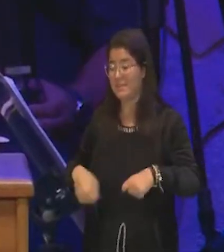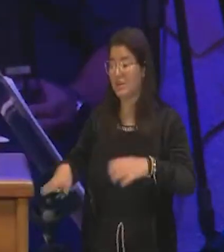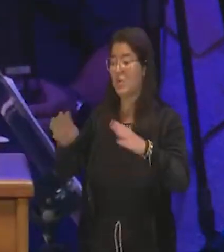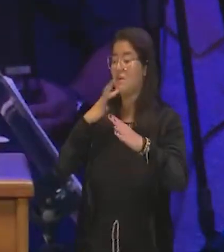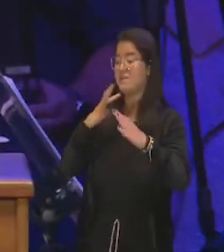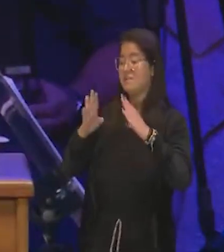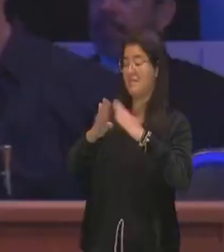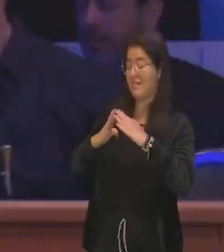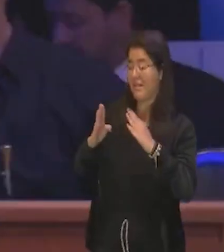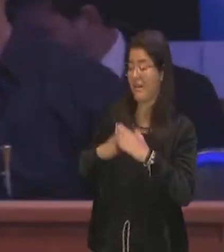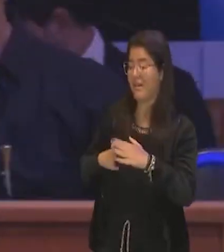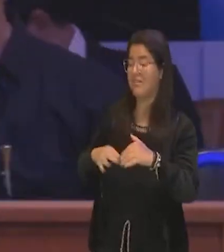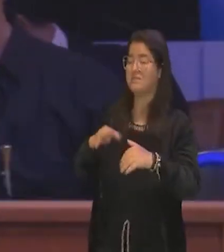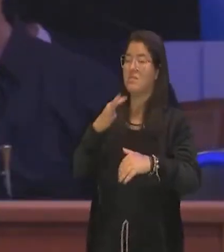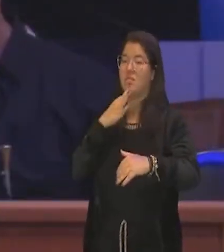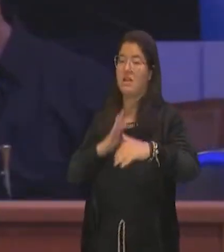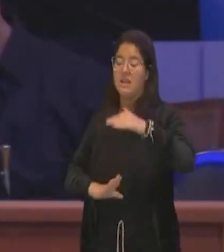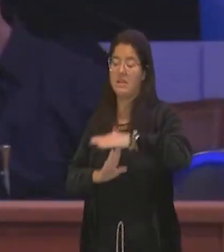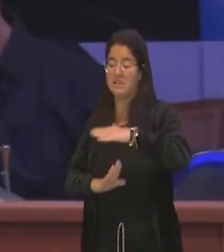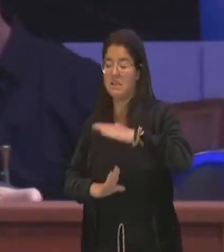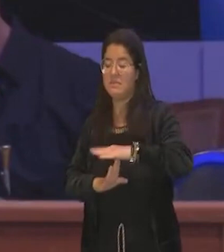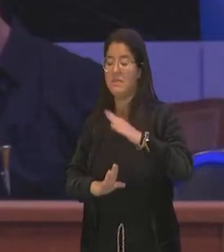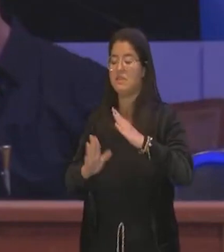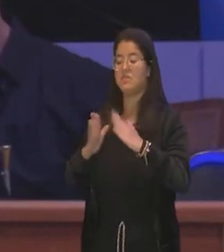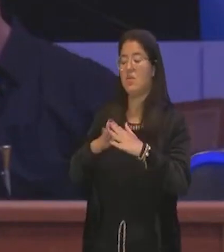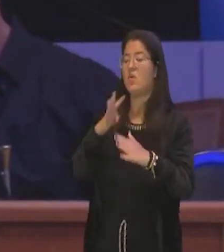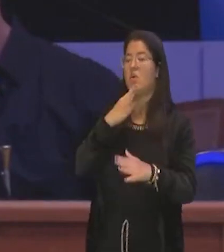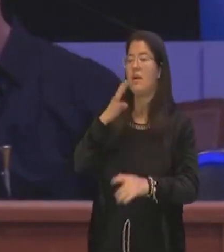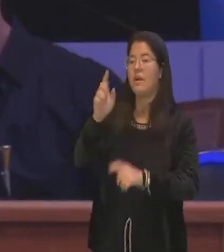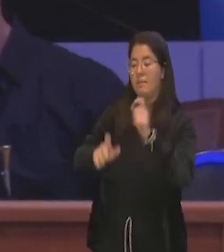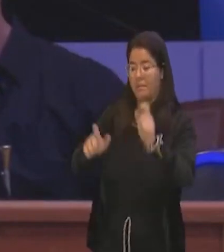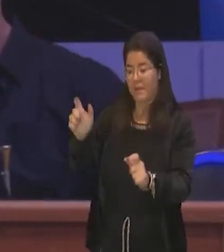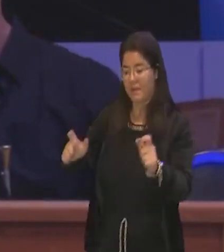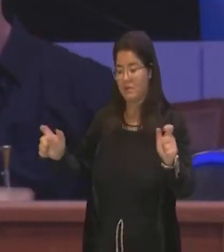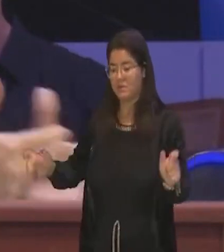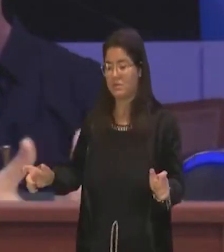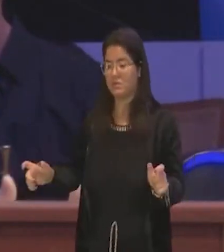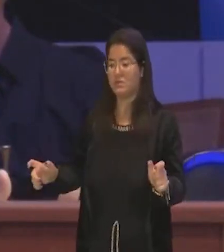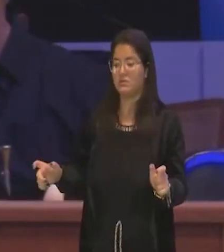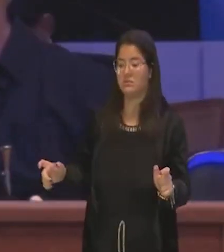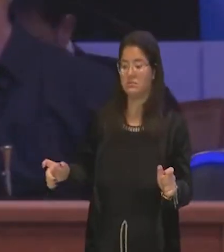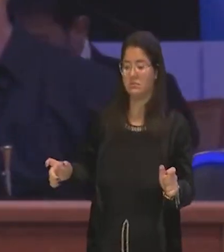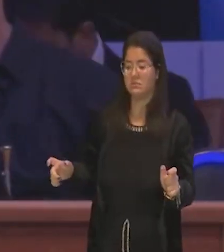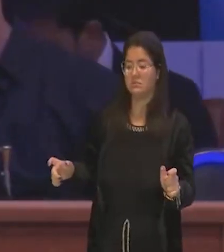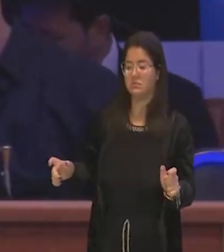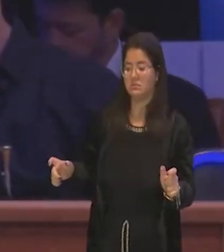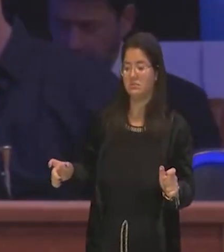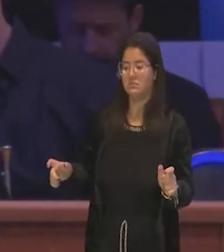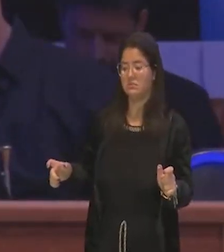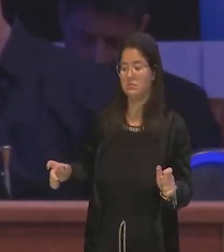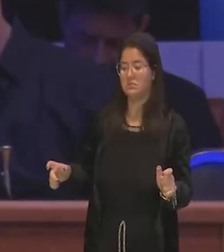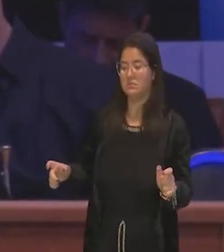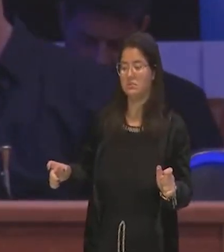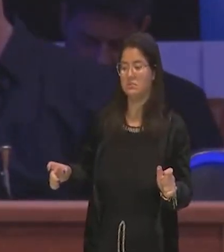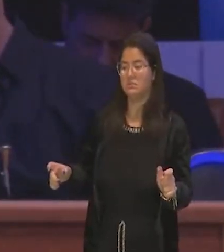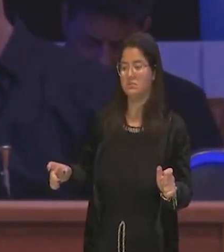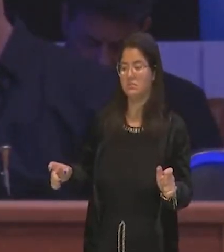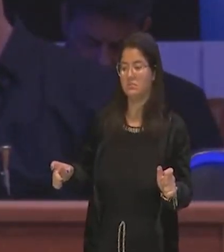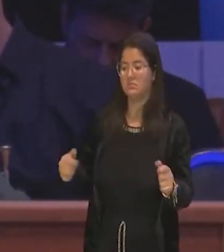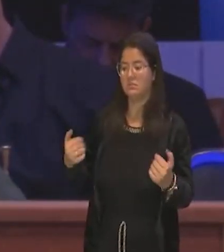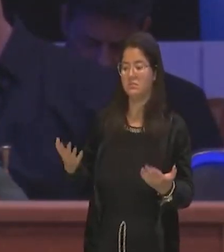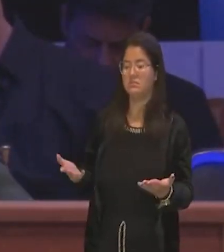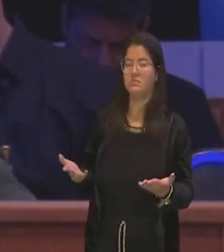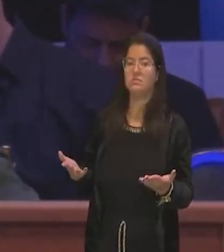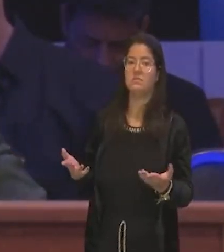casa, conhece cada membro da sua família, e você assume esta responsabilidade do governo da sua casa. E